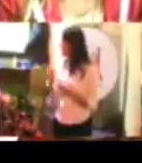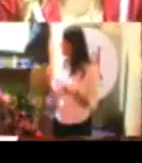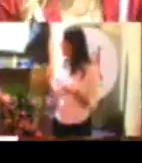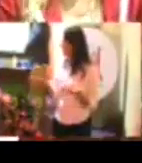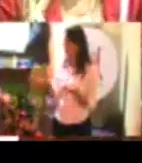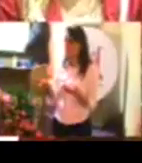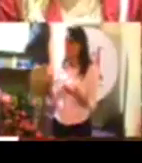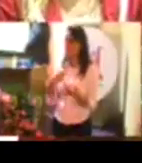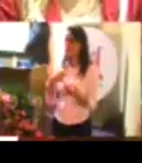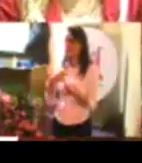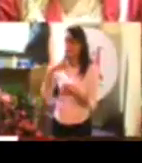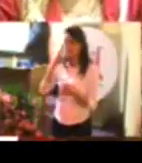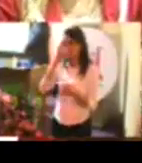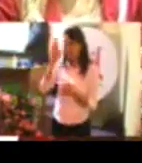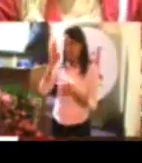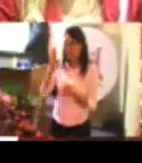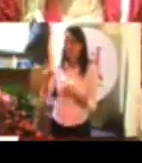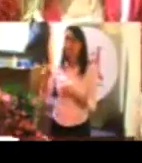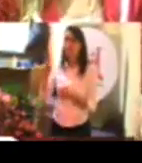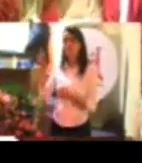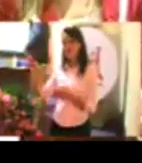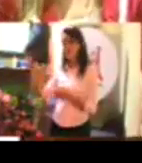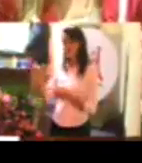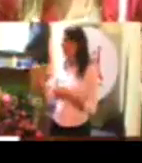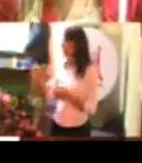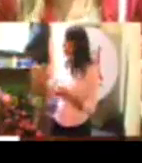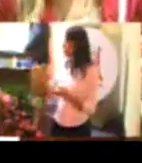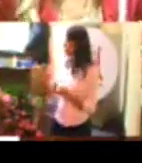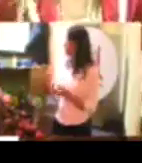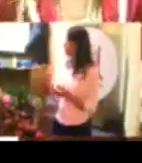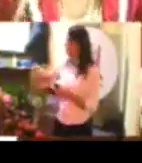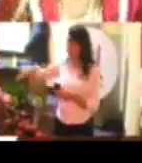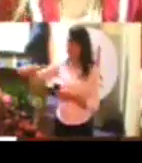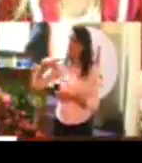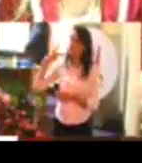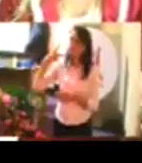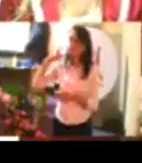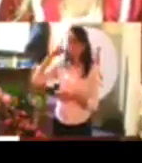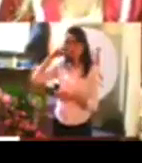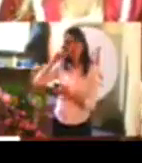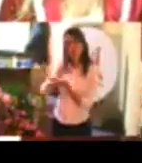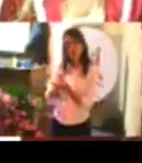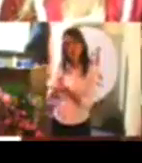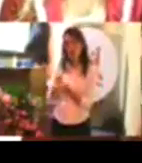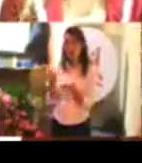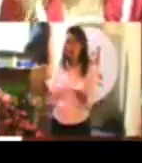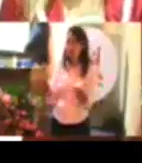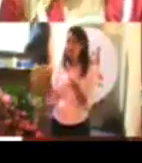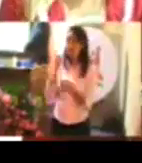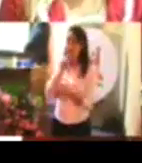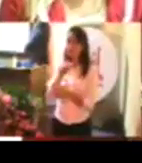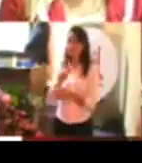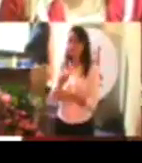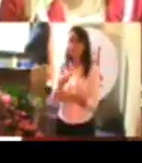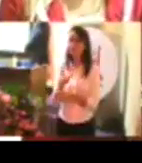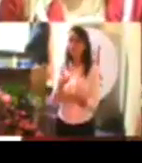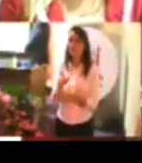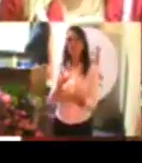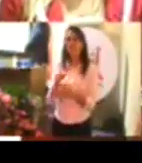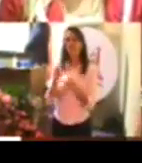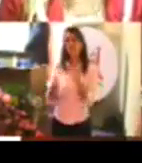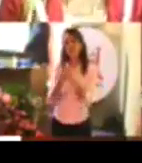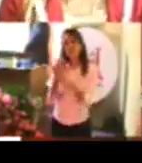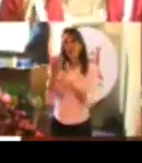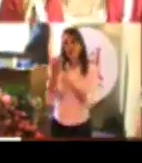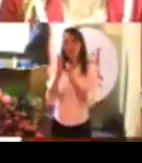Então, eu vou deixar aqui para a senhora e os vereadores decidirem. Se decidirem criar